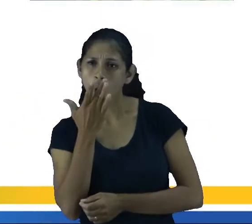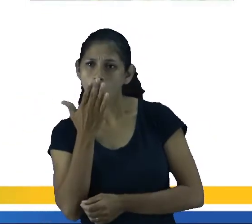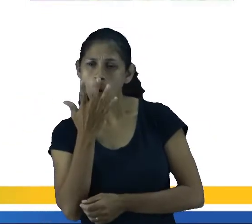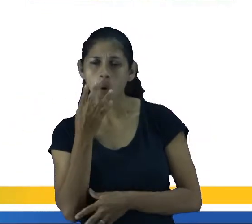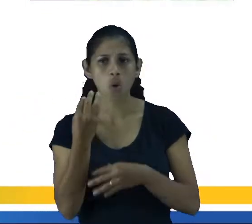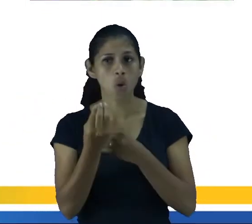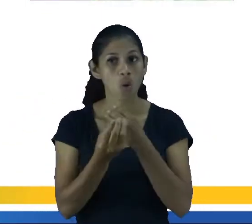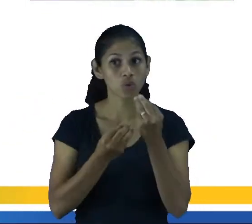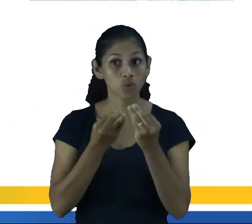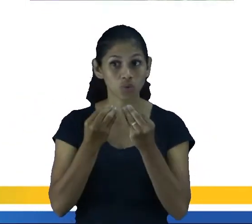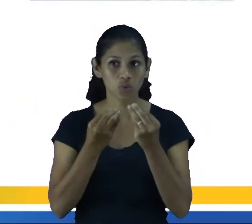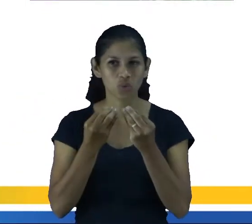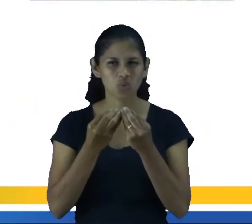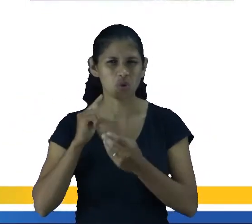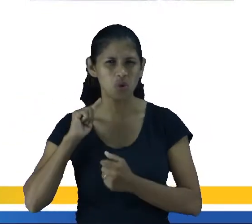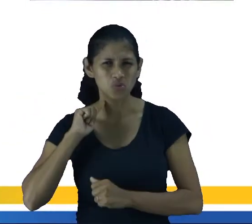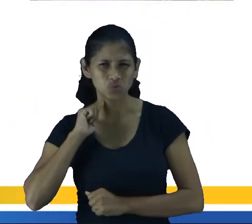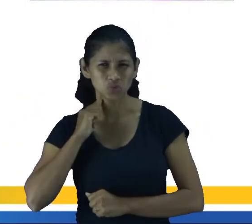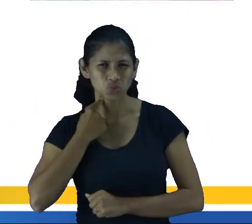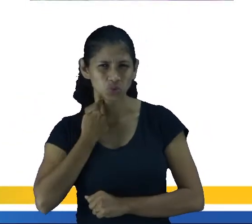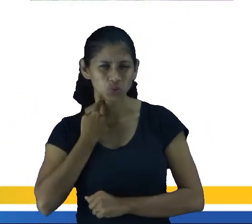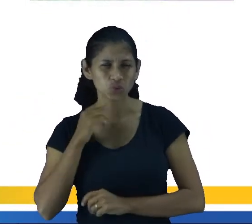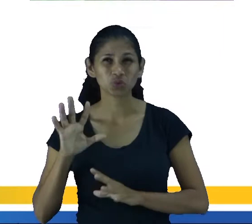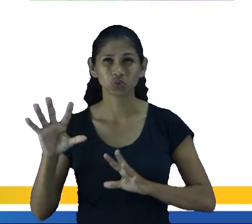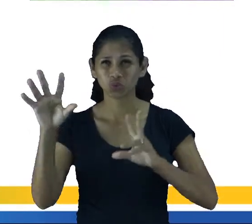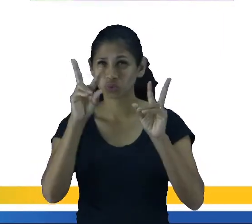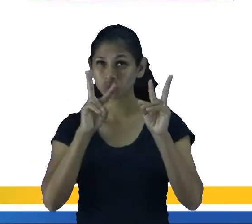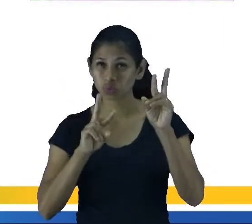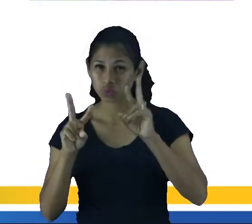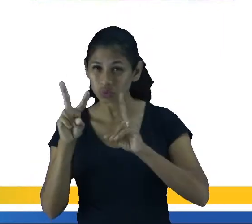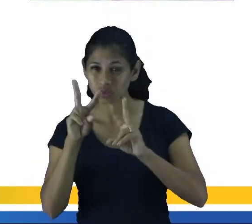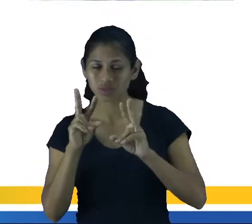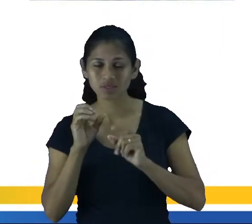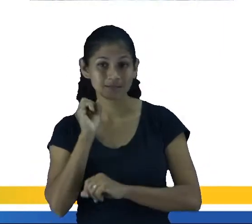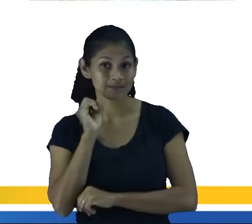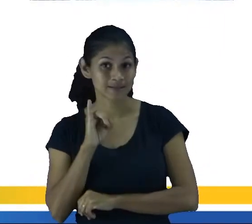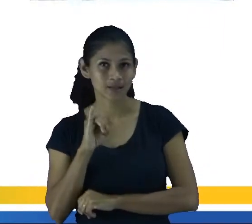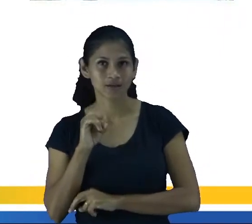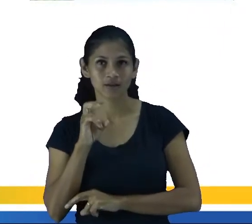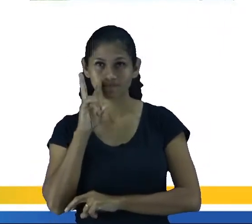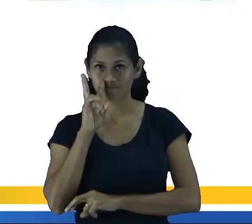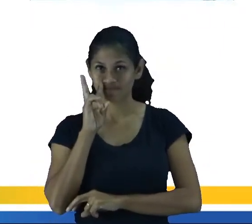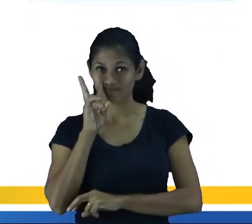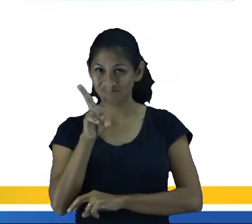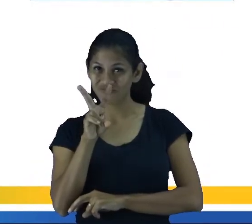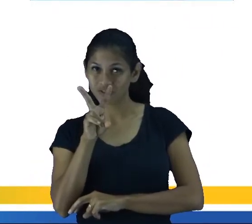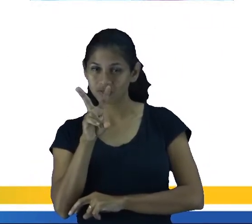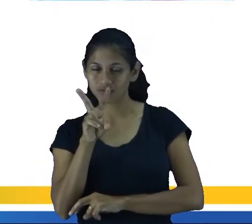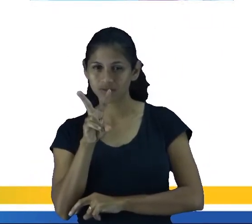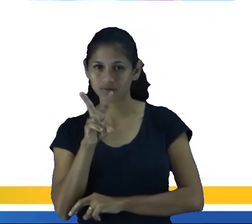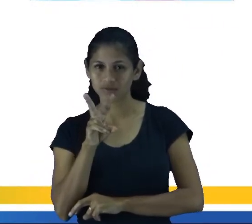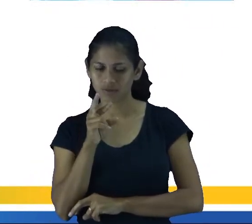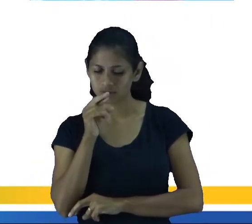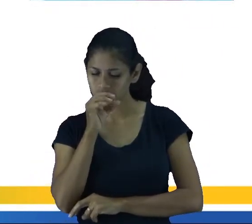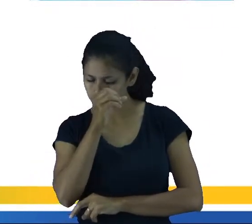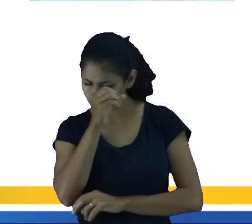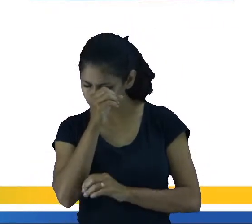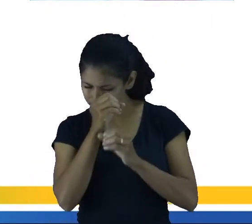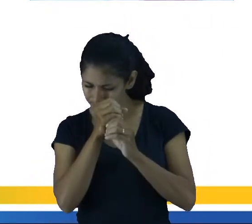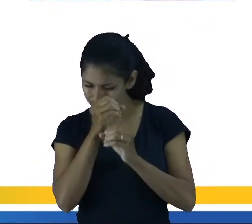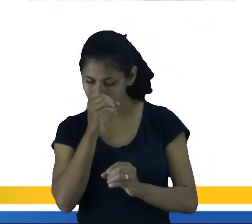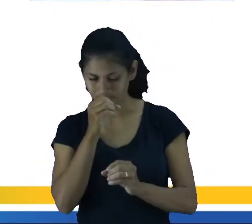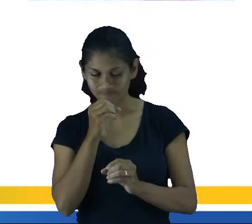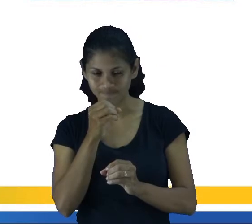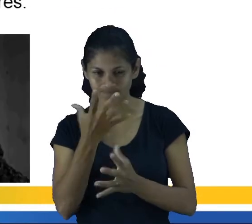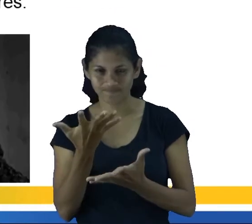ali o nível de poluição se fosse visível, né? Então isso daí é assim, essa é a síntese